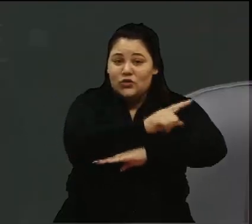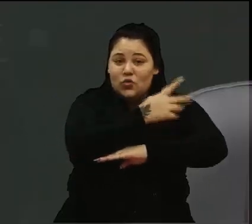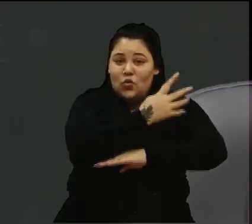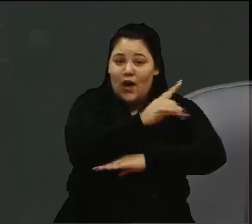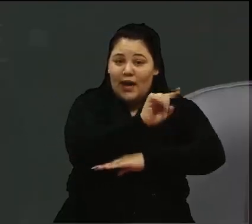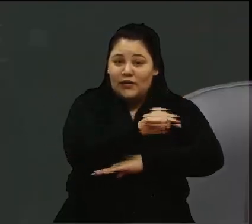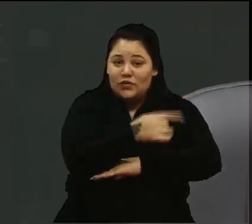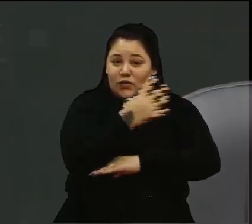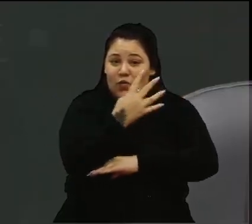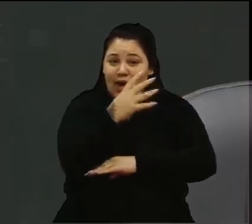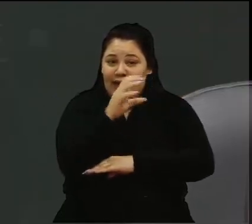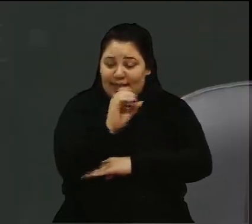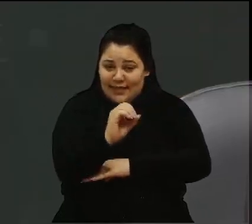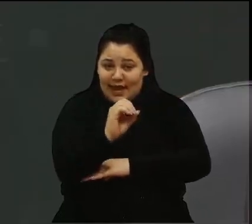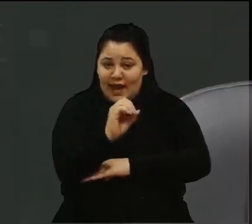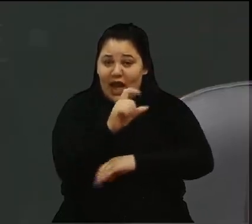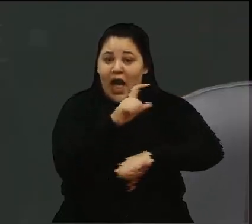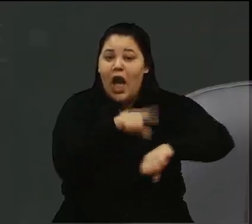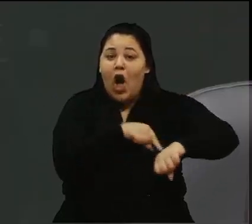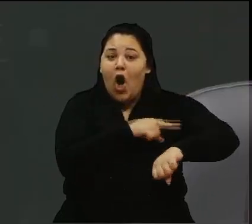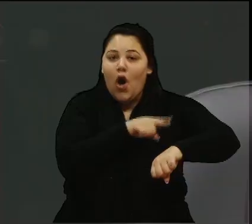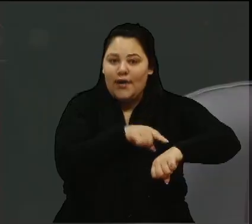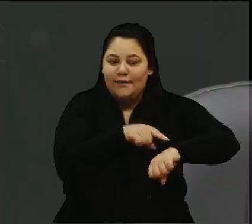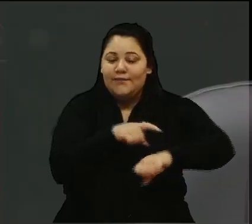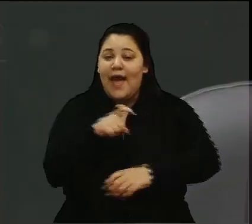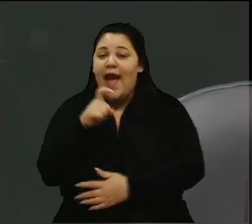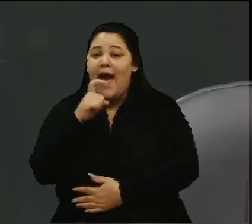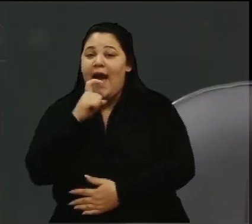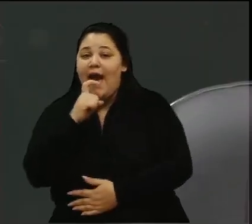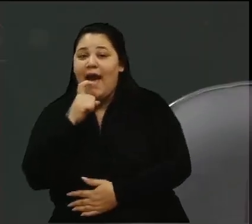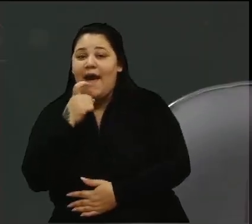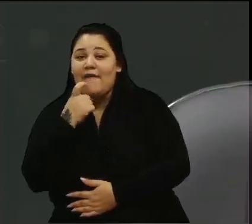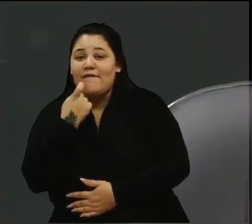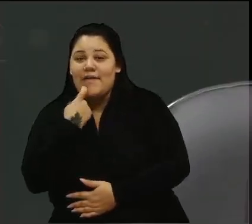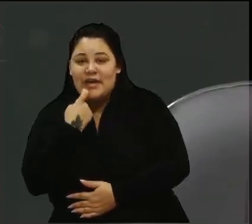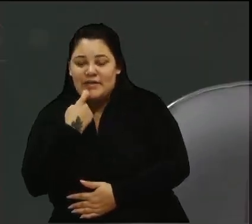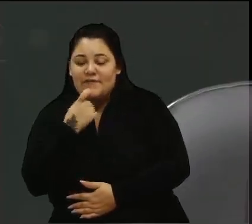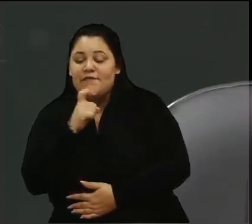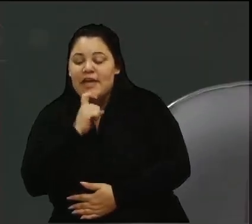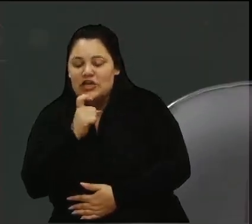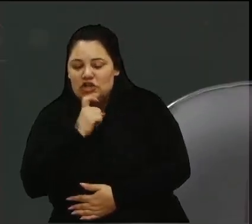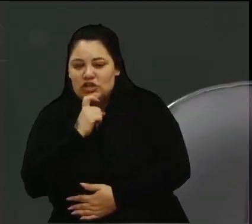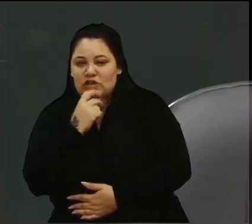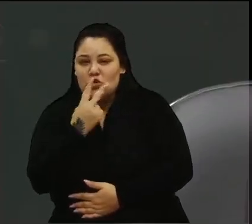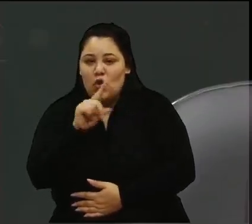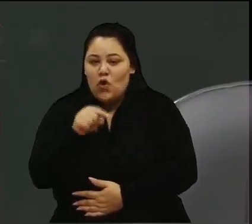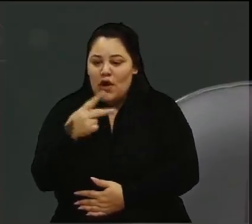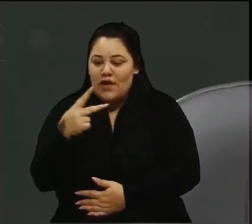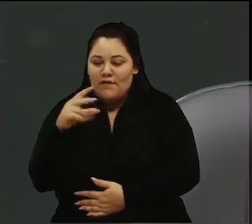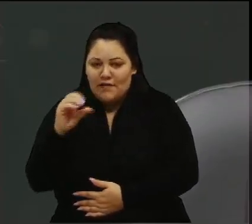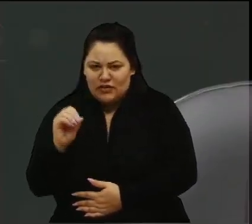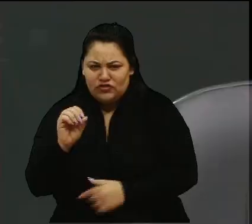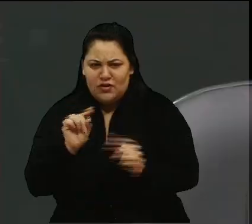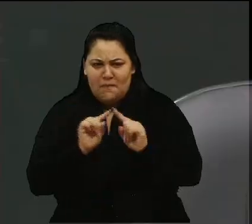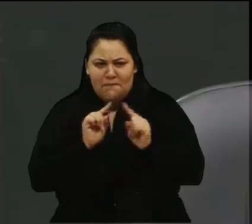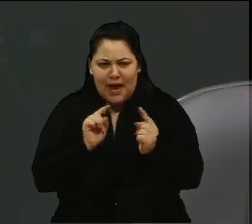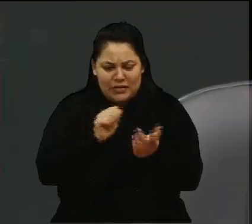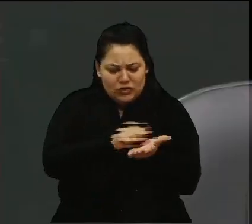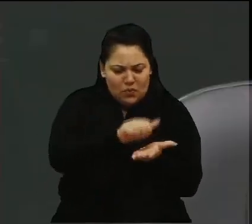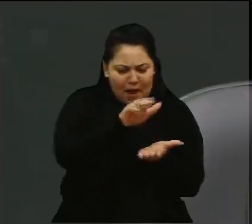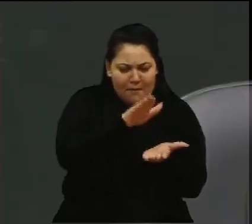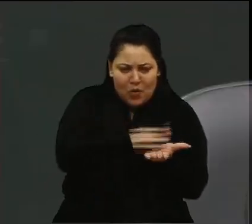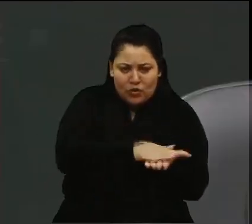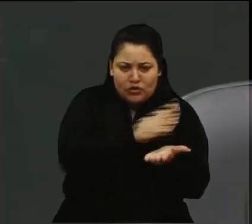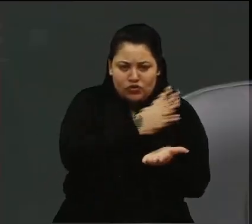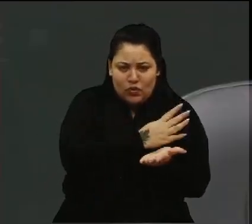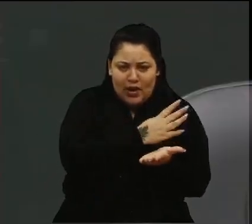R$ 2,20 por hora. Mas ele acaba agudizando numa multa de R$ 44 para aquele que não realiza o